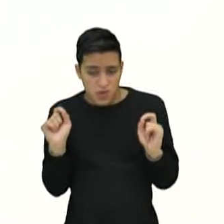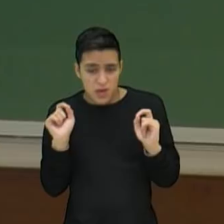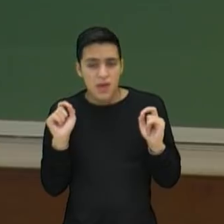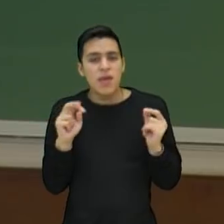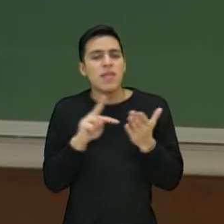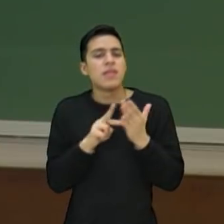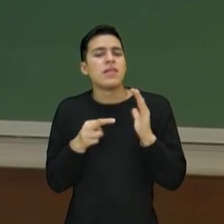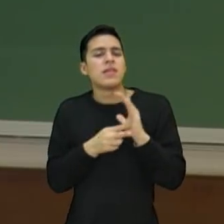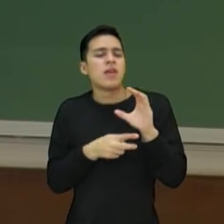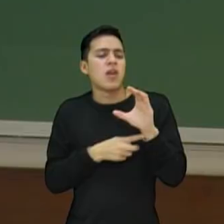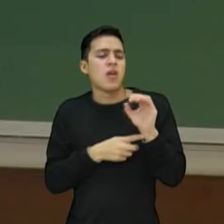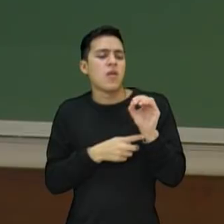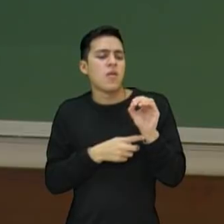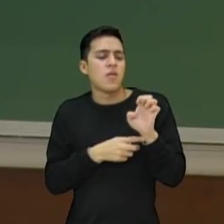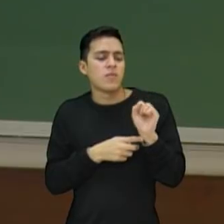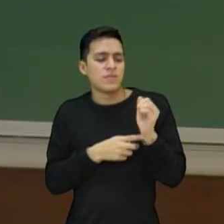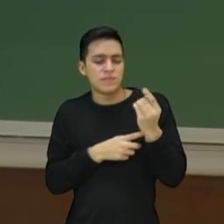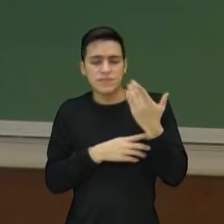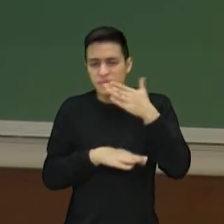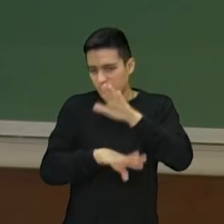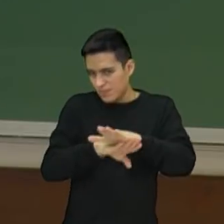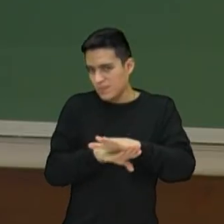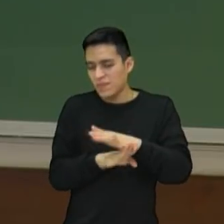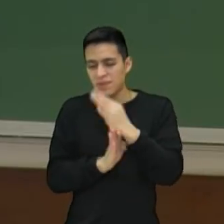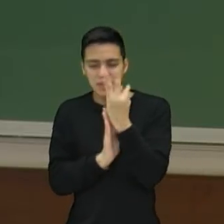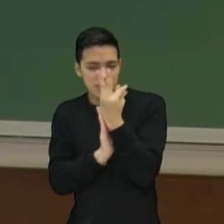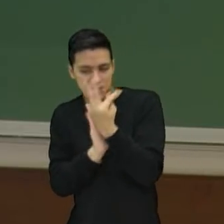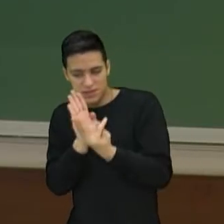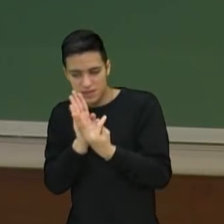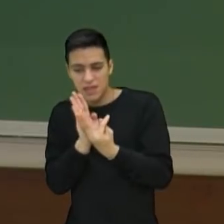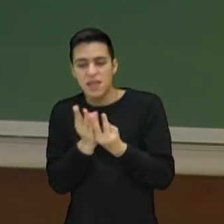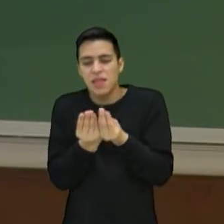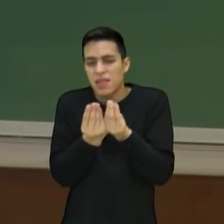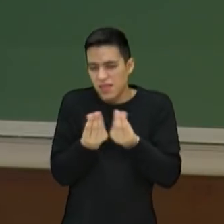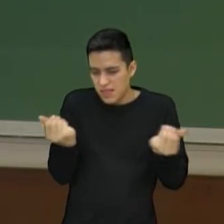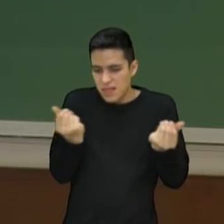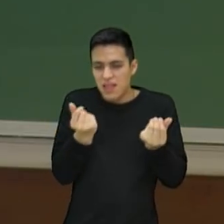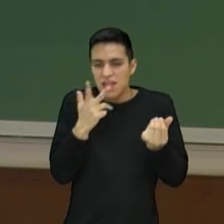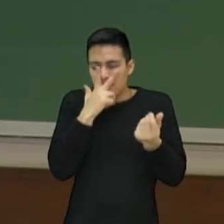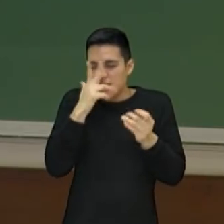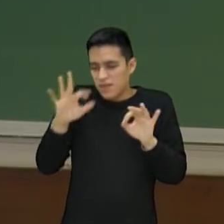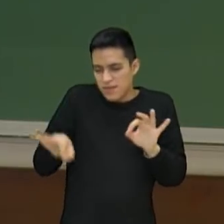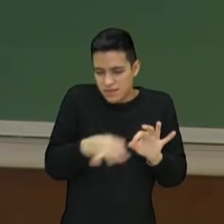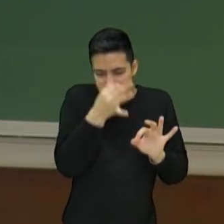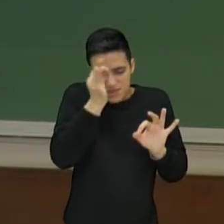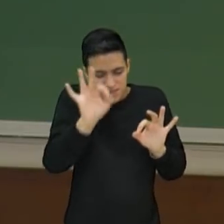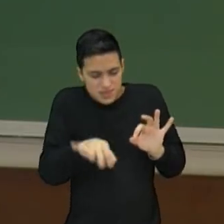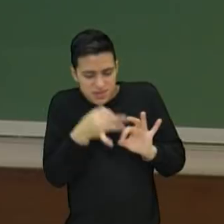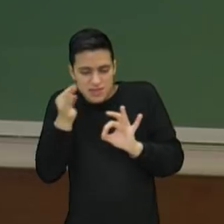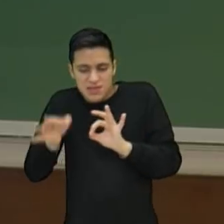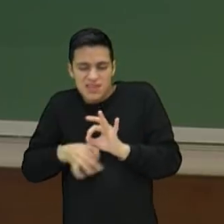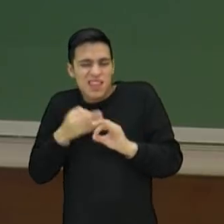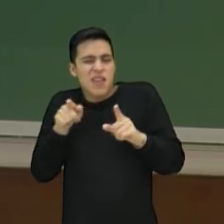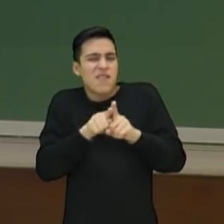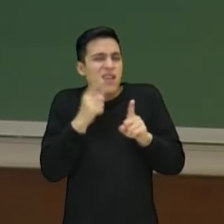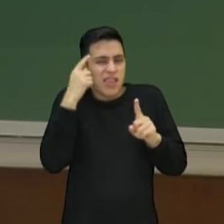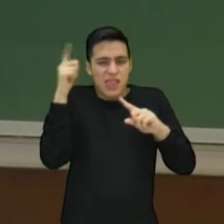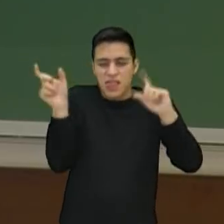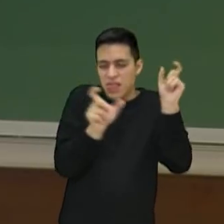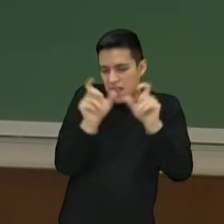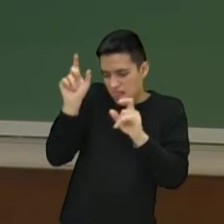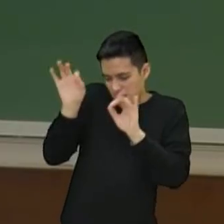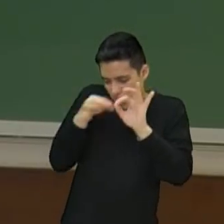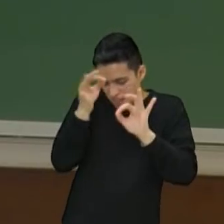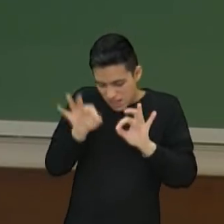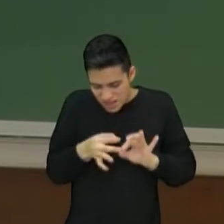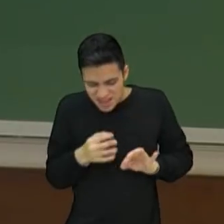de ajuda muito mais. Aliás, a palavra texto vem de textura, que é uma costura, você costurar os elementos do texto. E a coesão faz